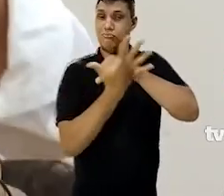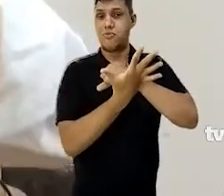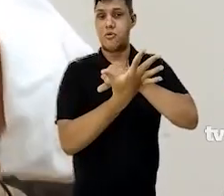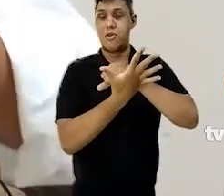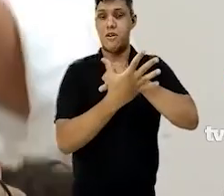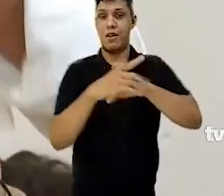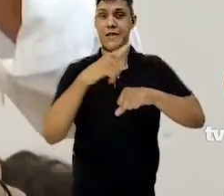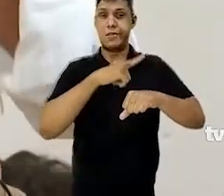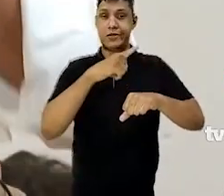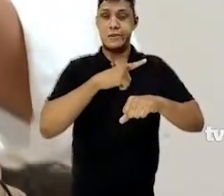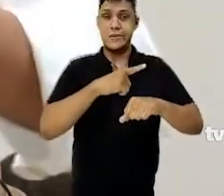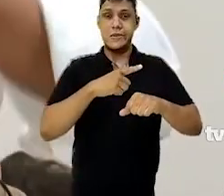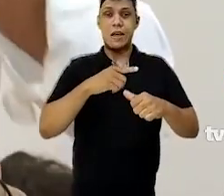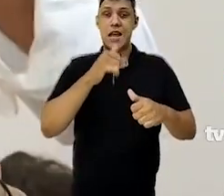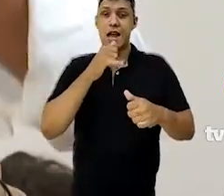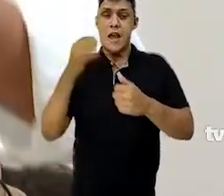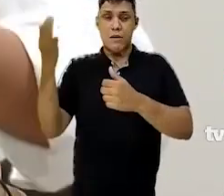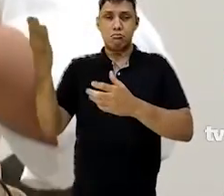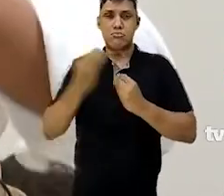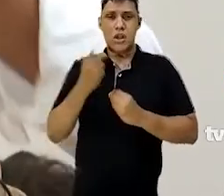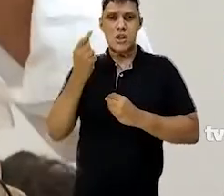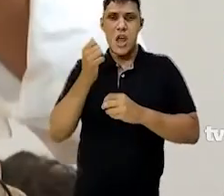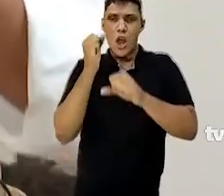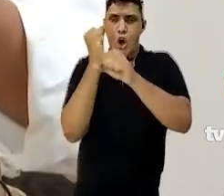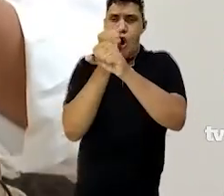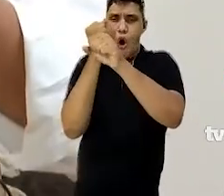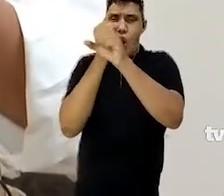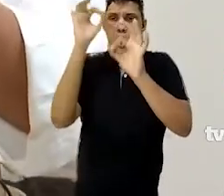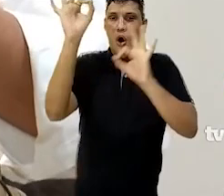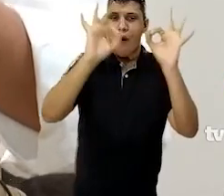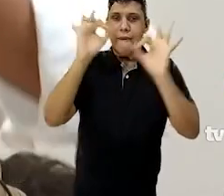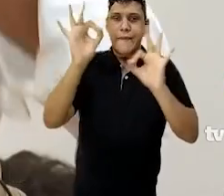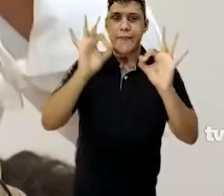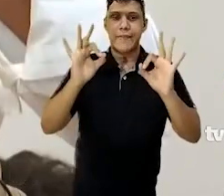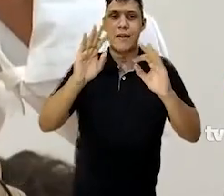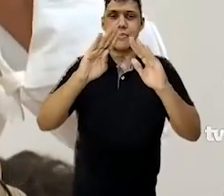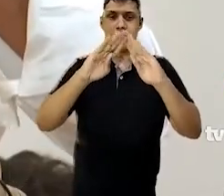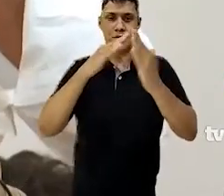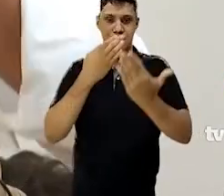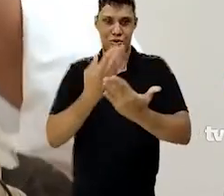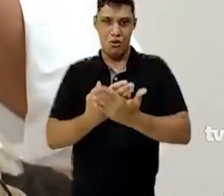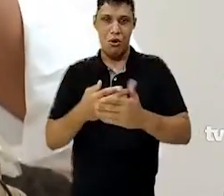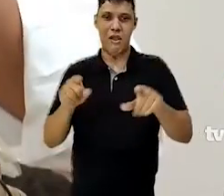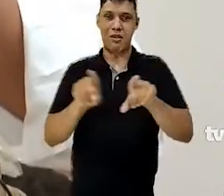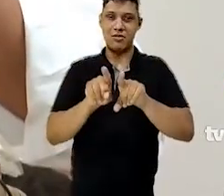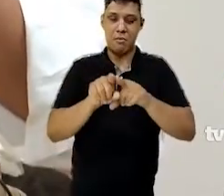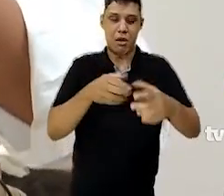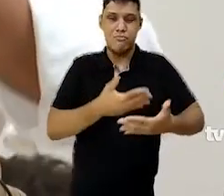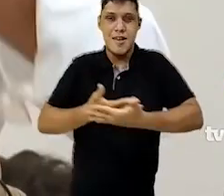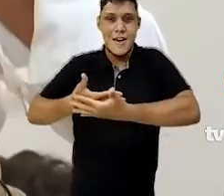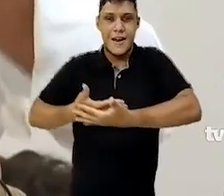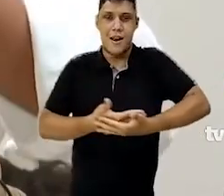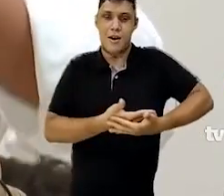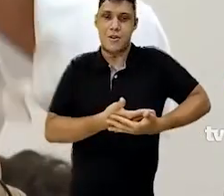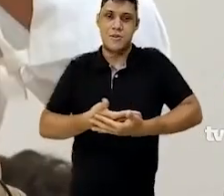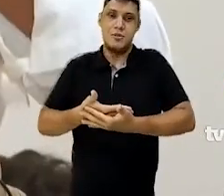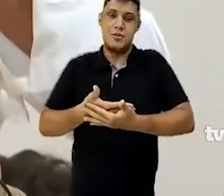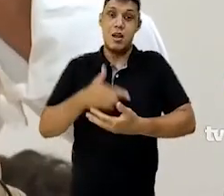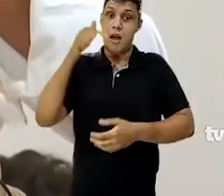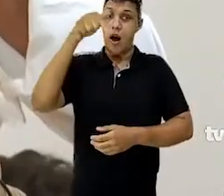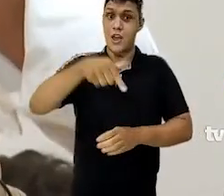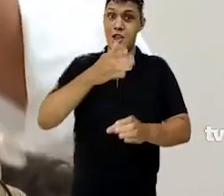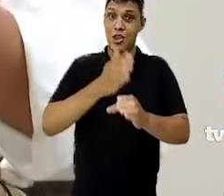determinação para reformar escolas e creches. Pela primeira vez, Caicó